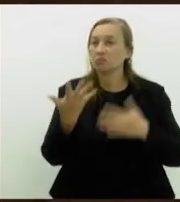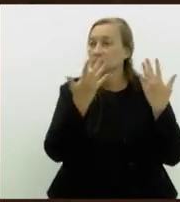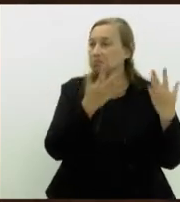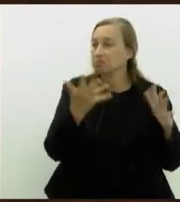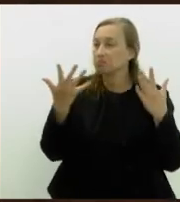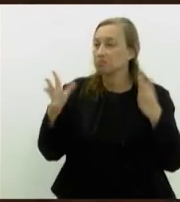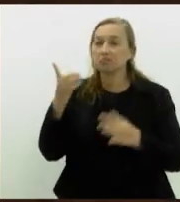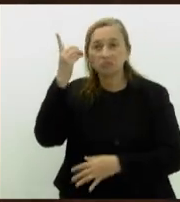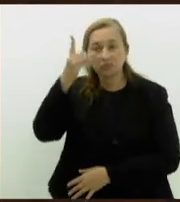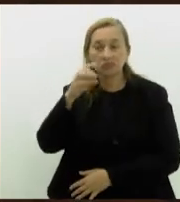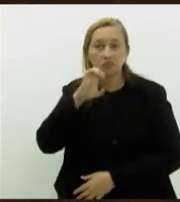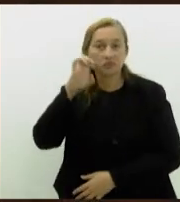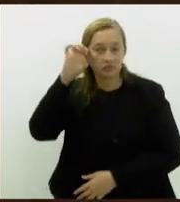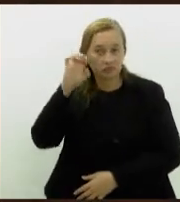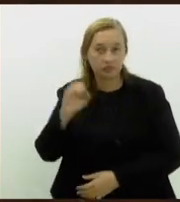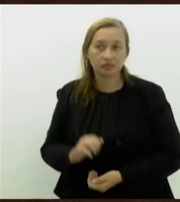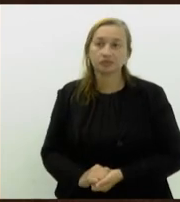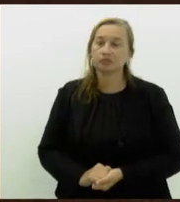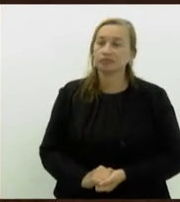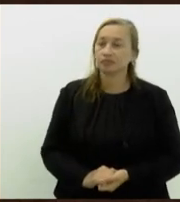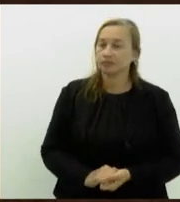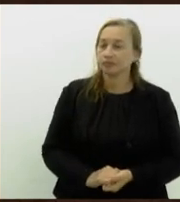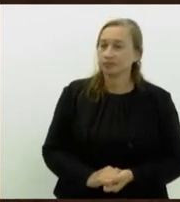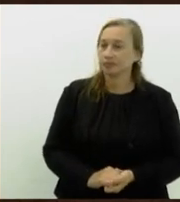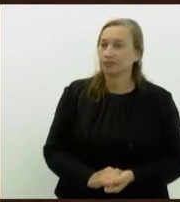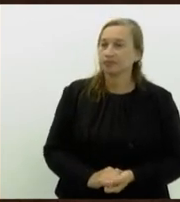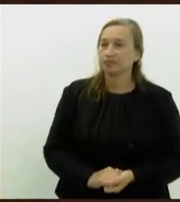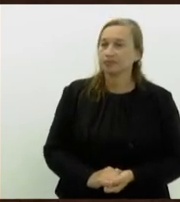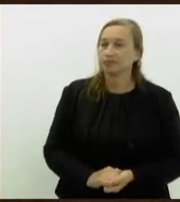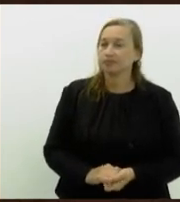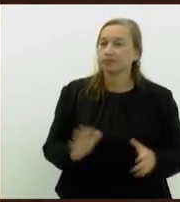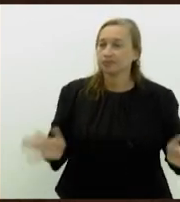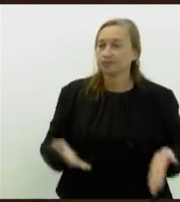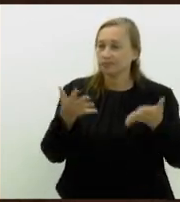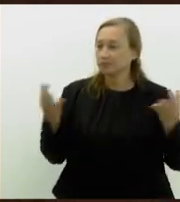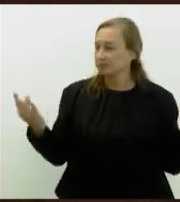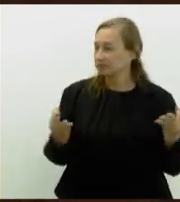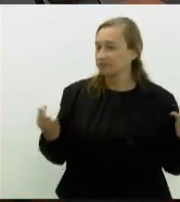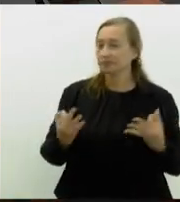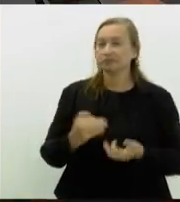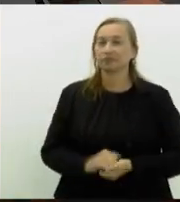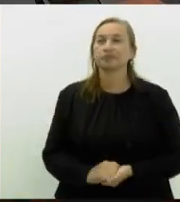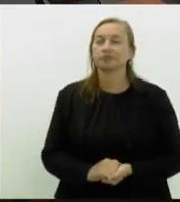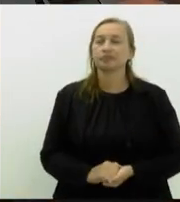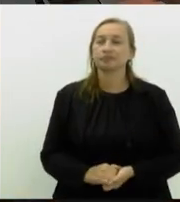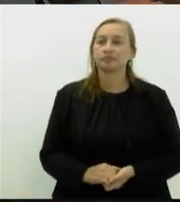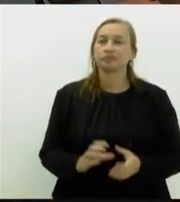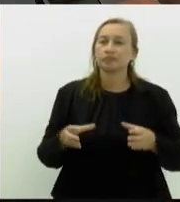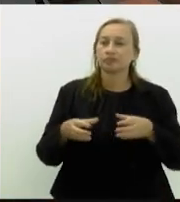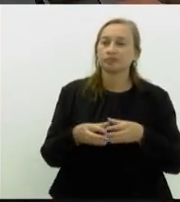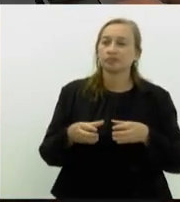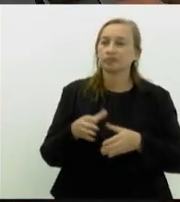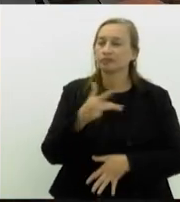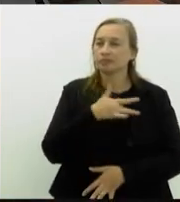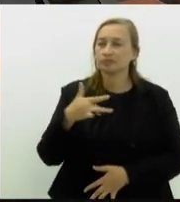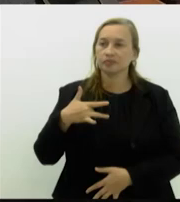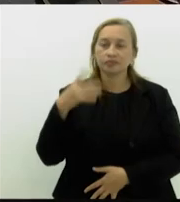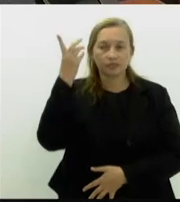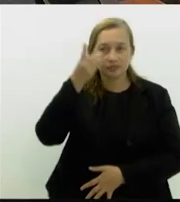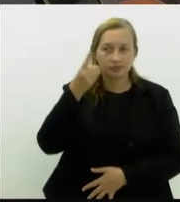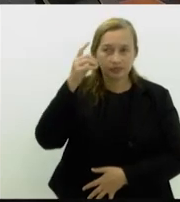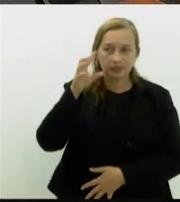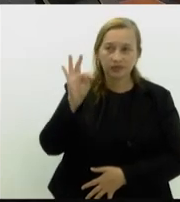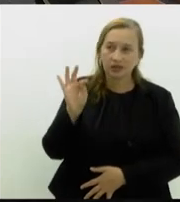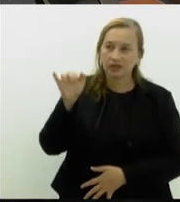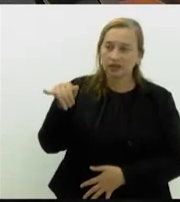parabenizando a deputada Érica Takimoto pela excelente iniciativa. Pela Comissão de Saúde, deputado